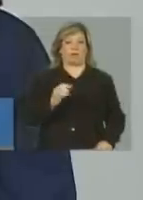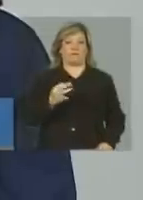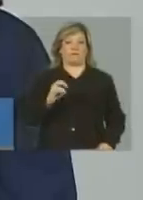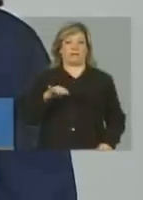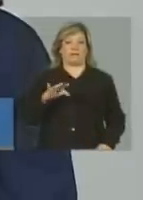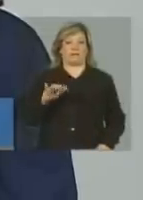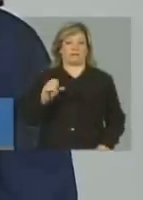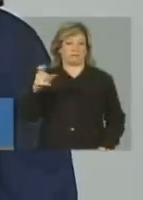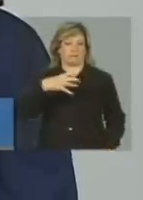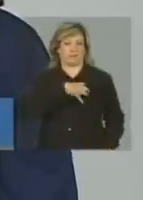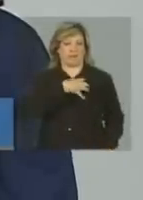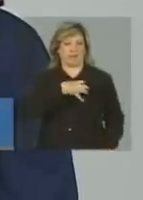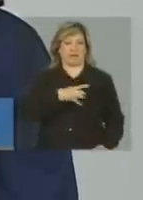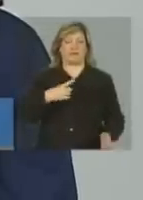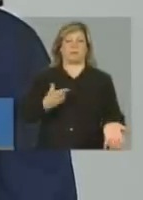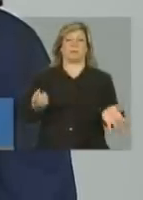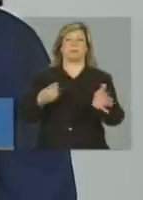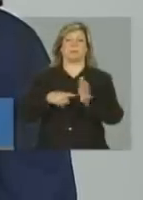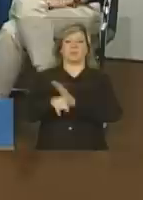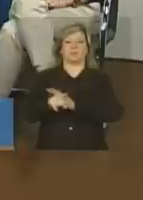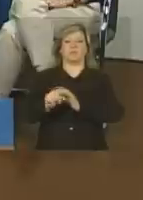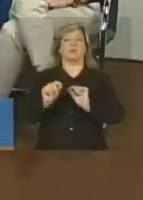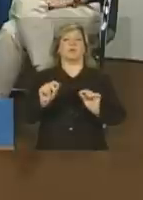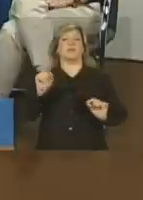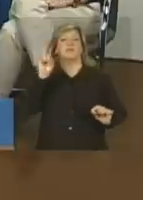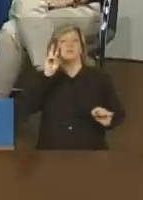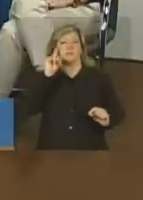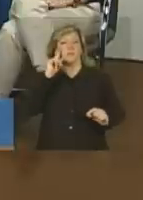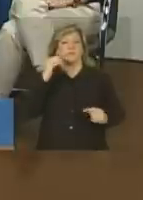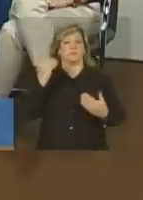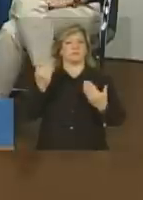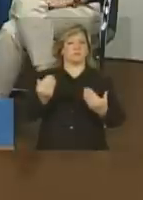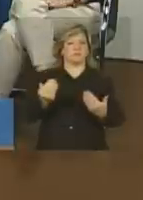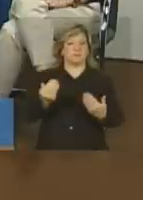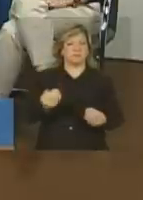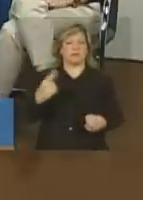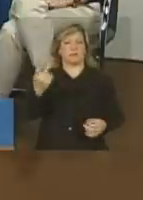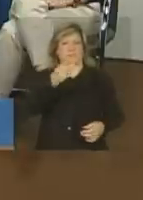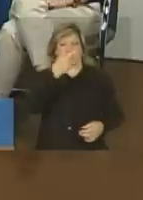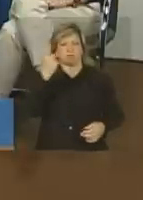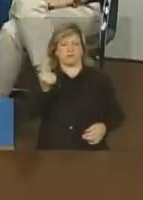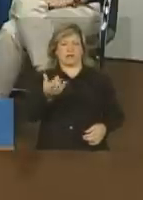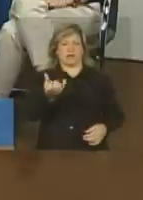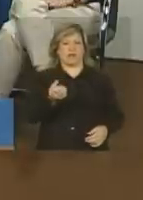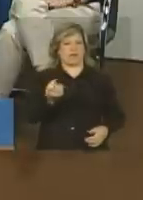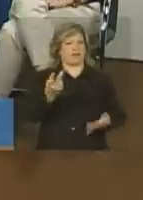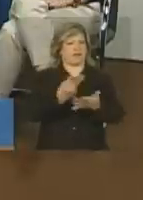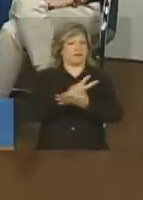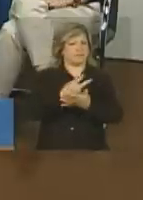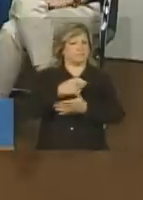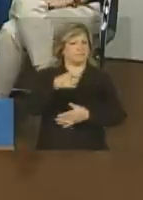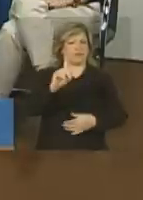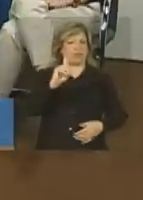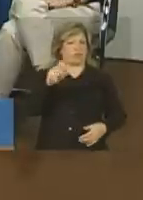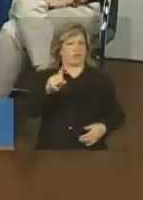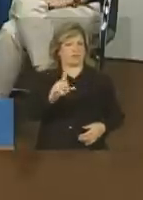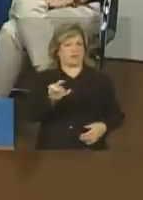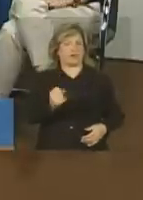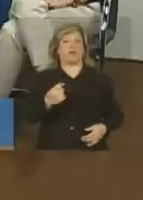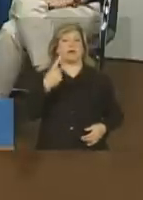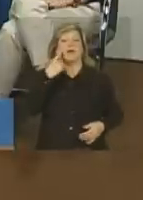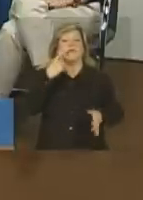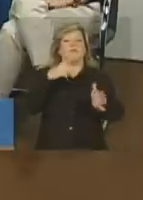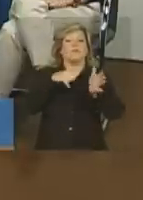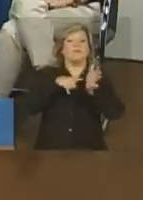pergunta o seguinte: em caso de suspeita de recebimento indevido do benefício do Bolsa Família, a averiguação